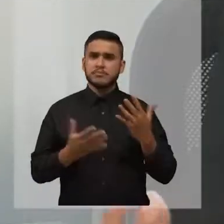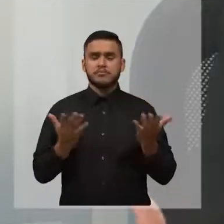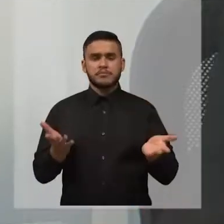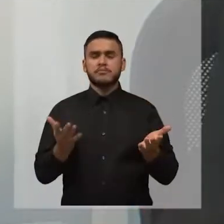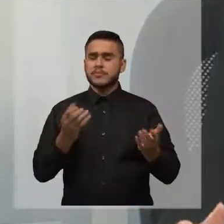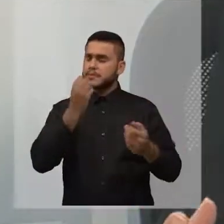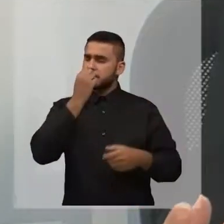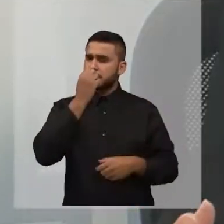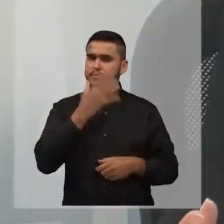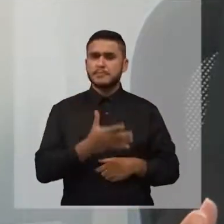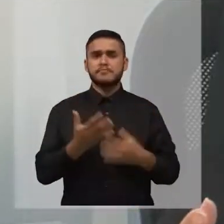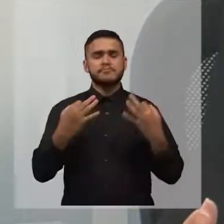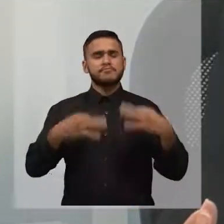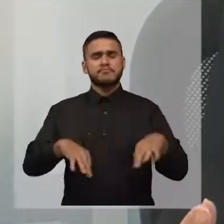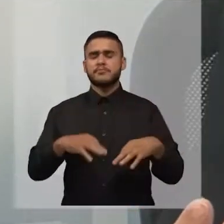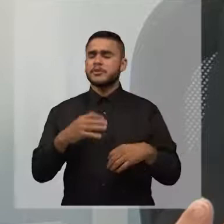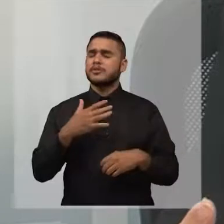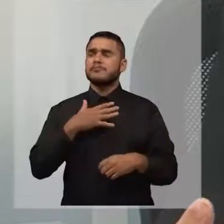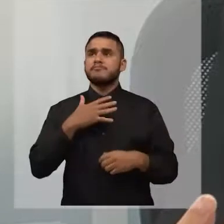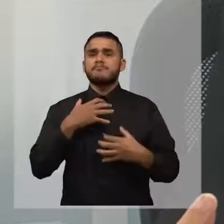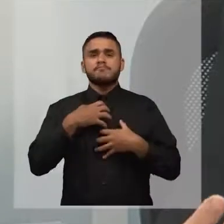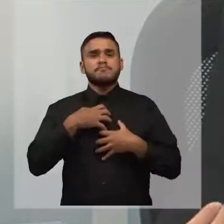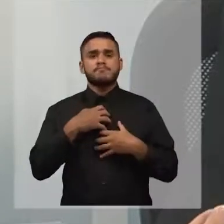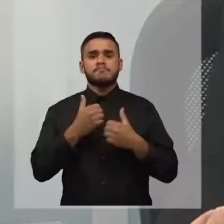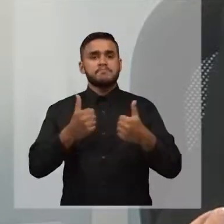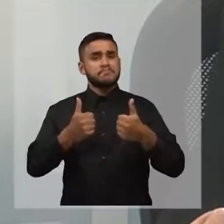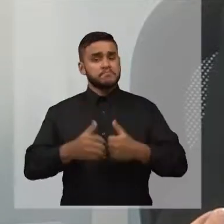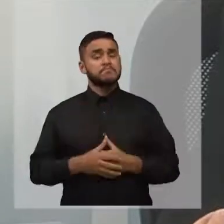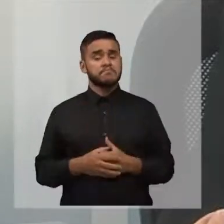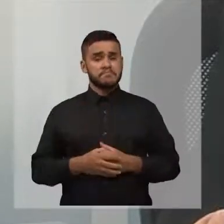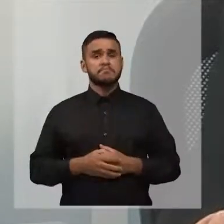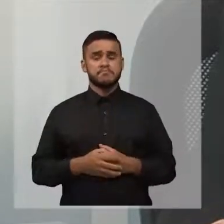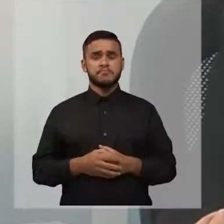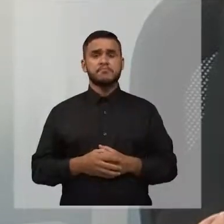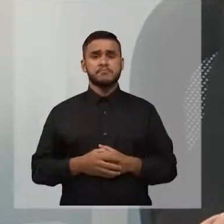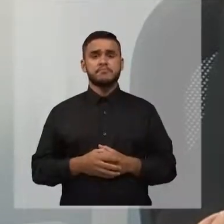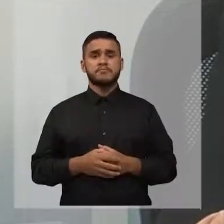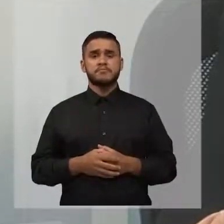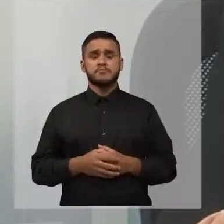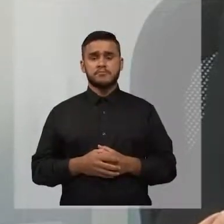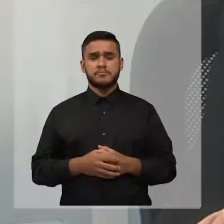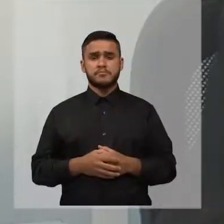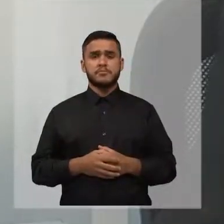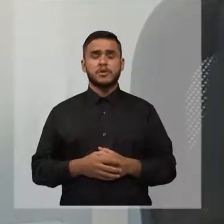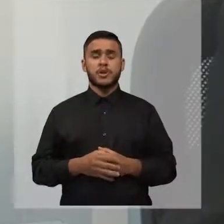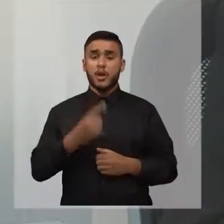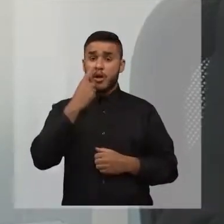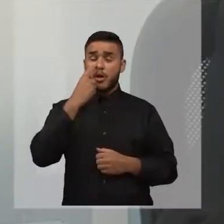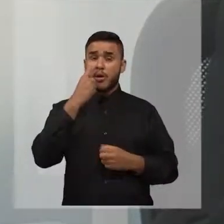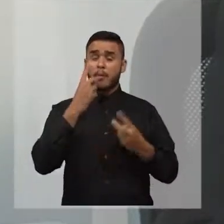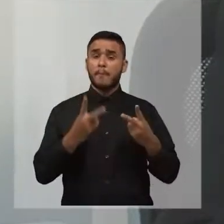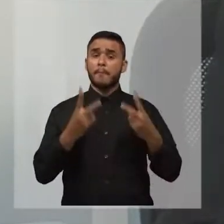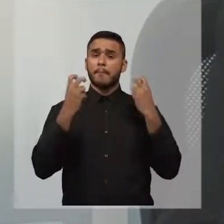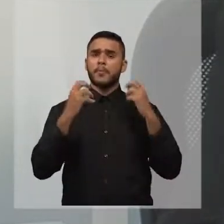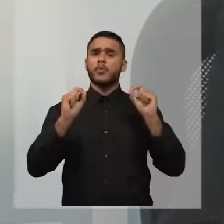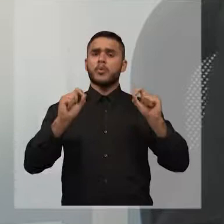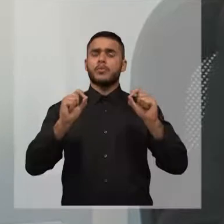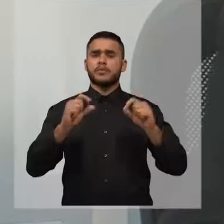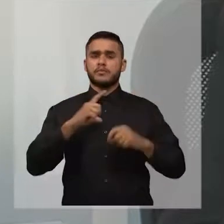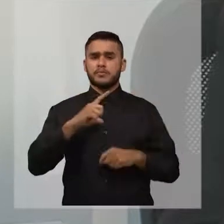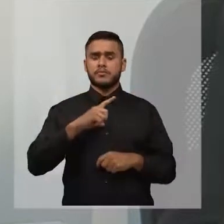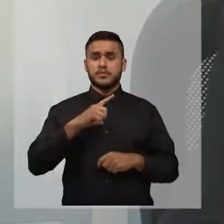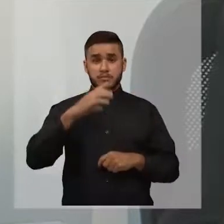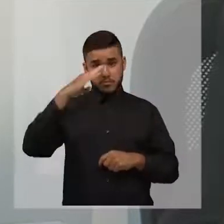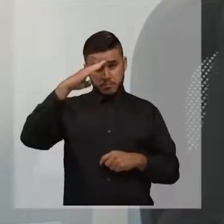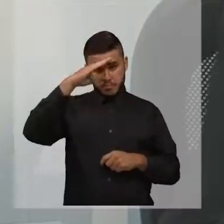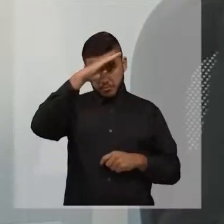muito feliz em todos os sentidos. E vejo o seguinte, vejo que o presidente Jair